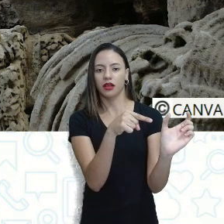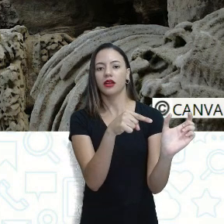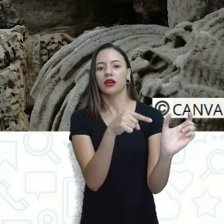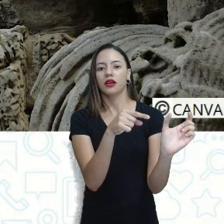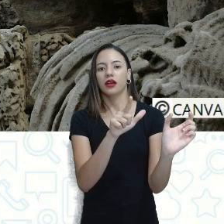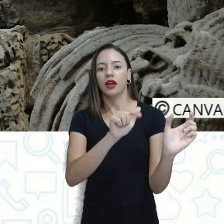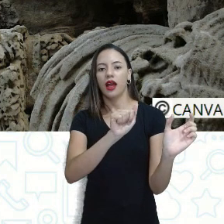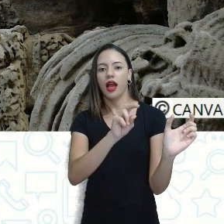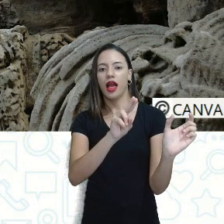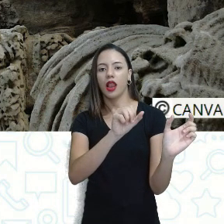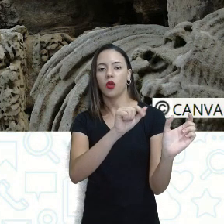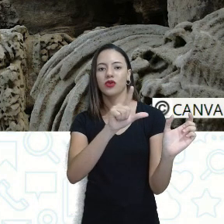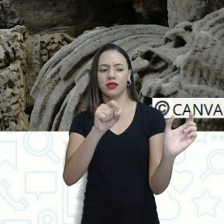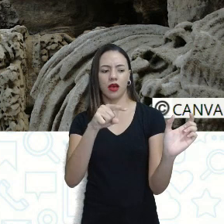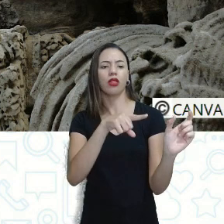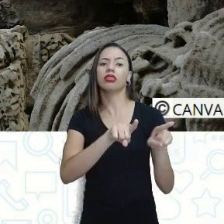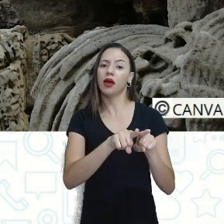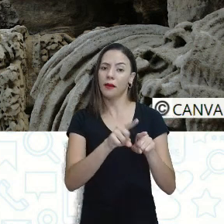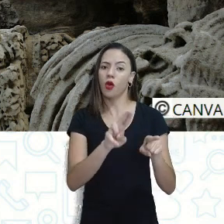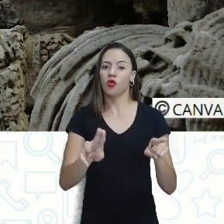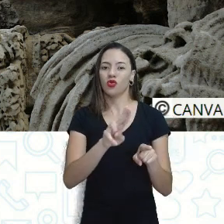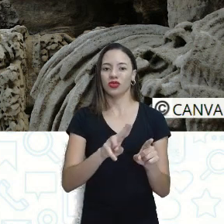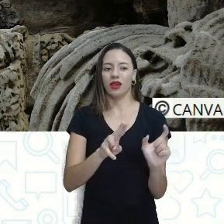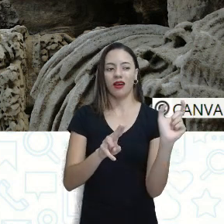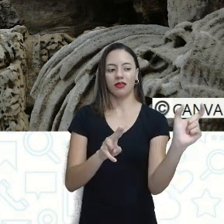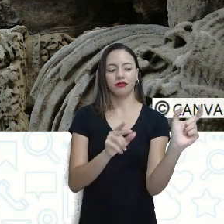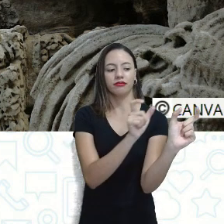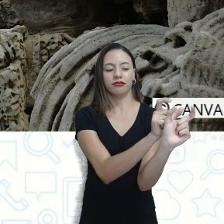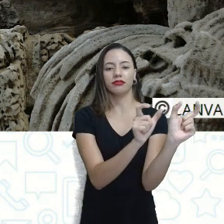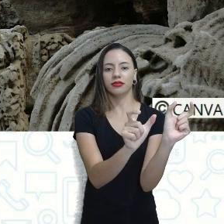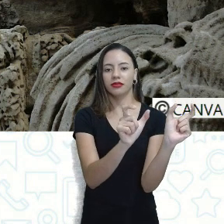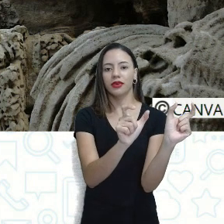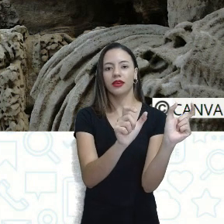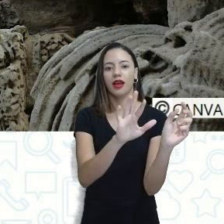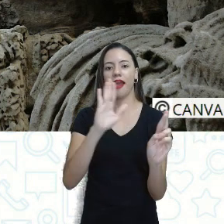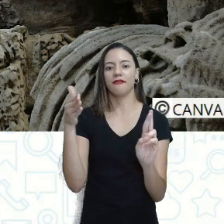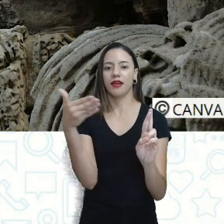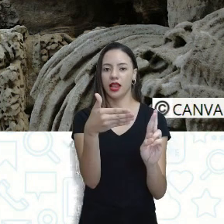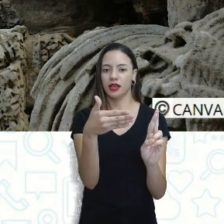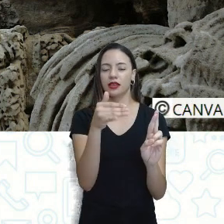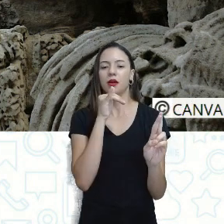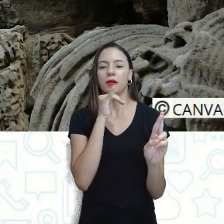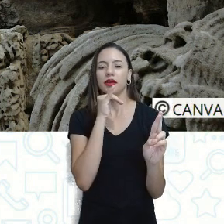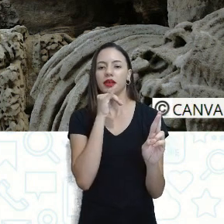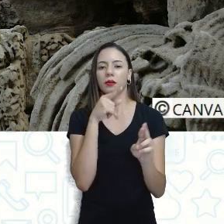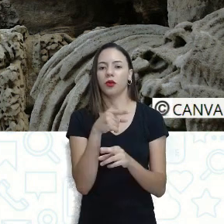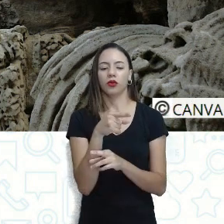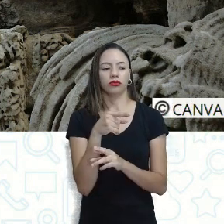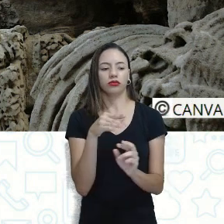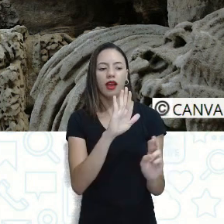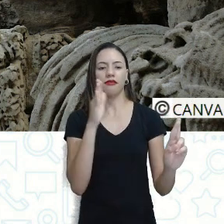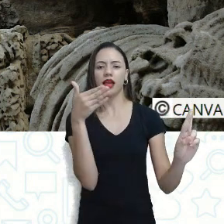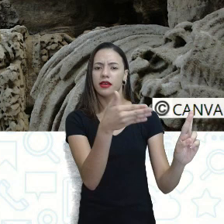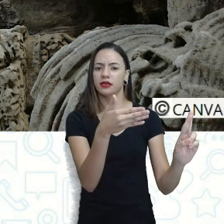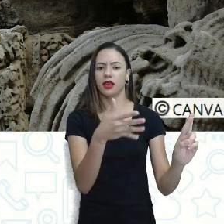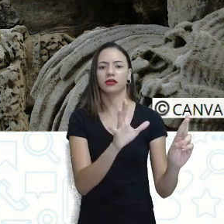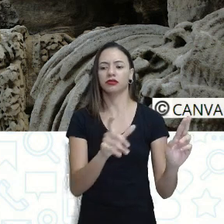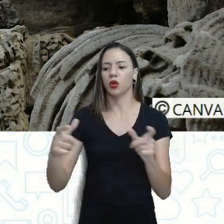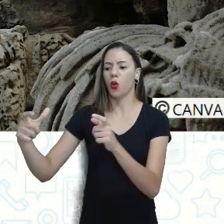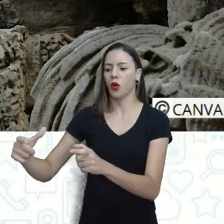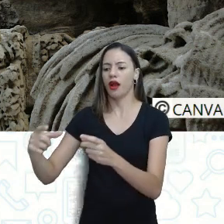de referência, é feita uma sugestão ou insinuação acerca de um lugar, personagem